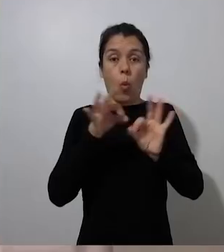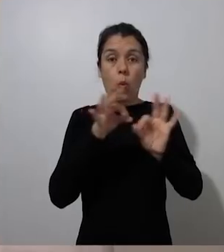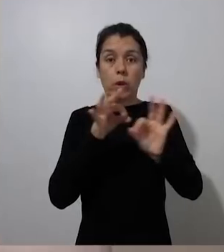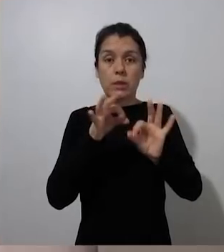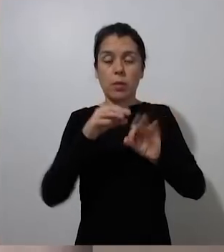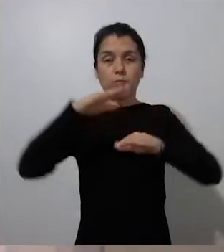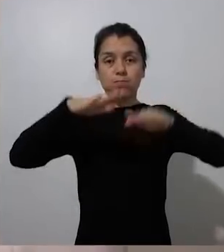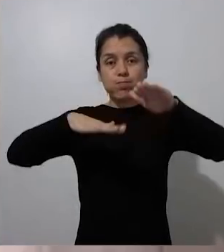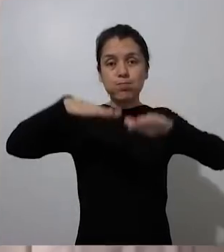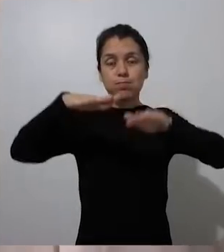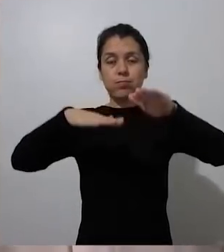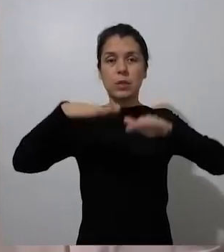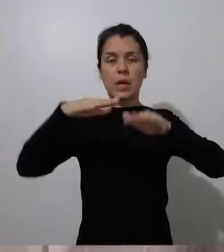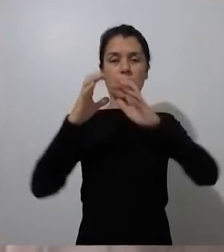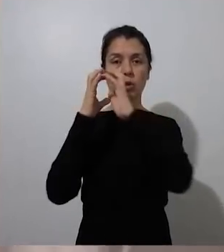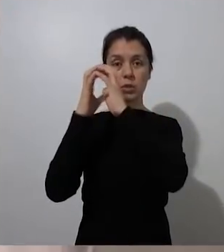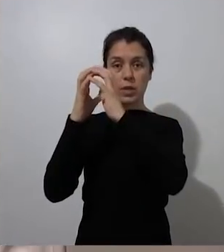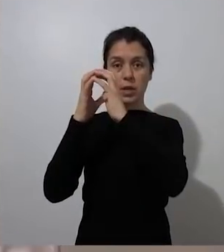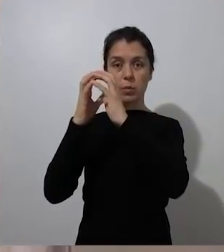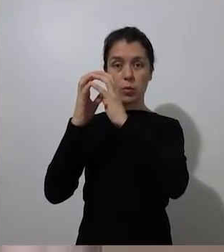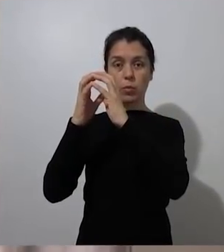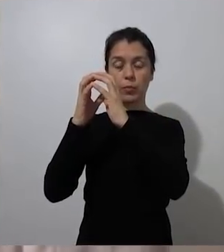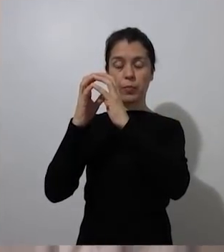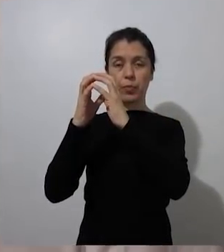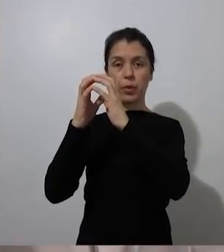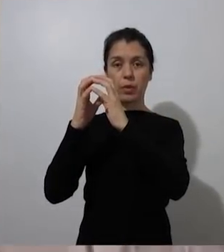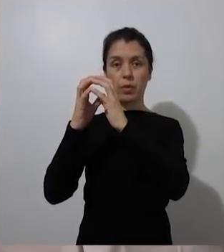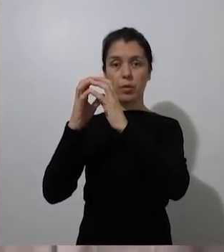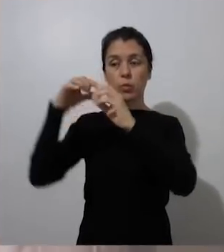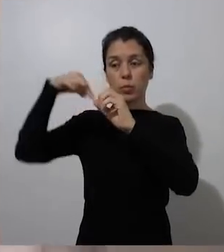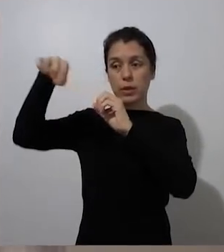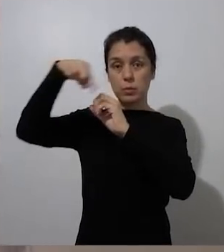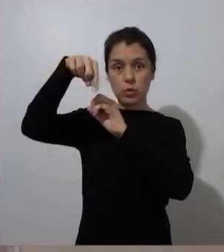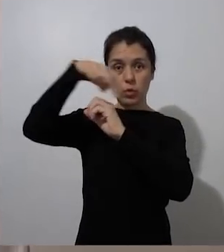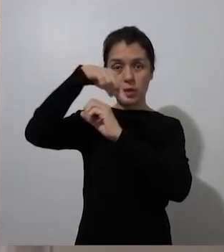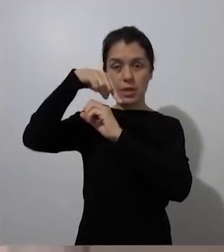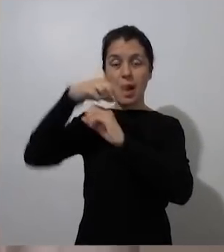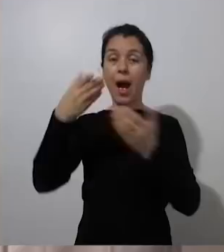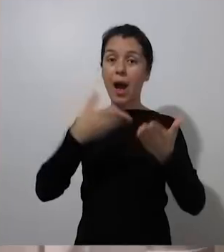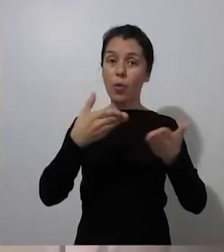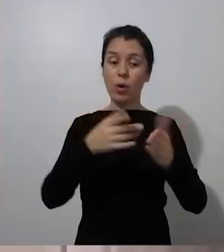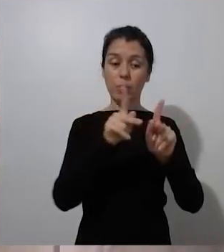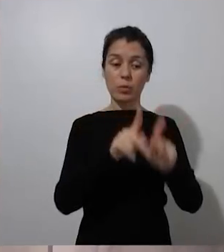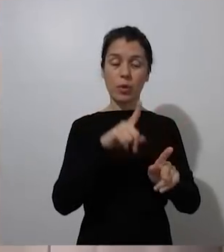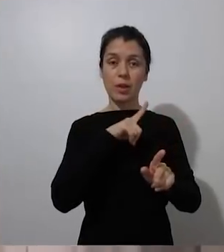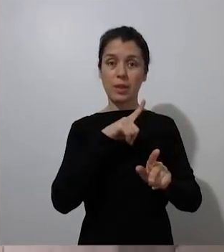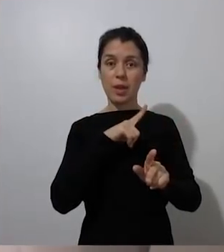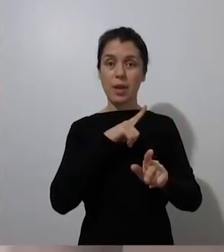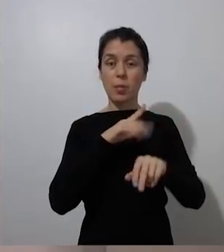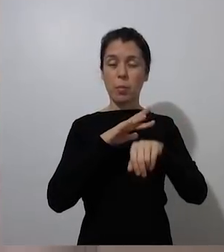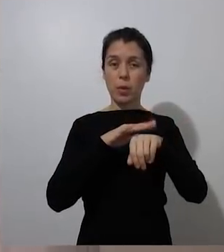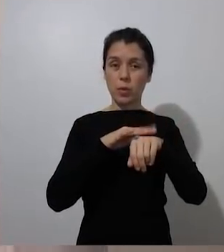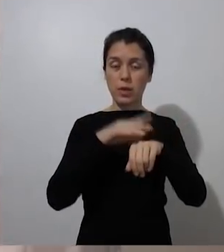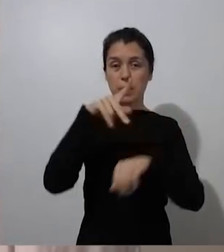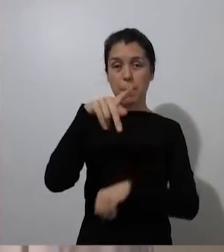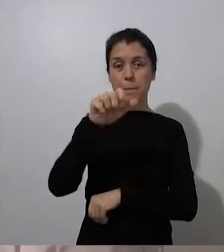uma regularidade, um balanceamento eficaz nessa produção de neurotransmissores. Enquanto que uma patologia, as evidências